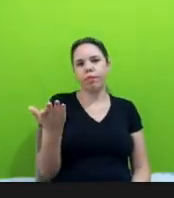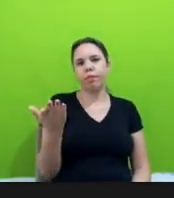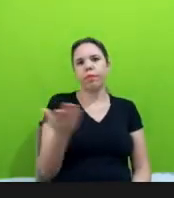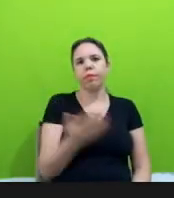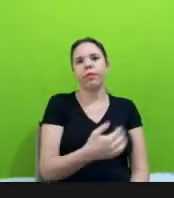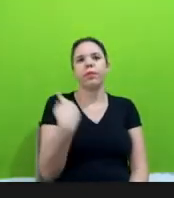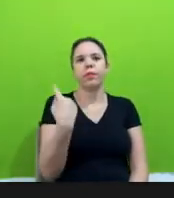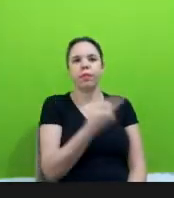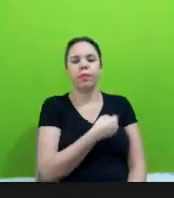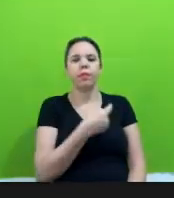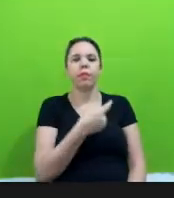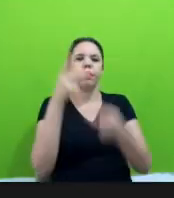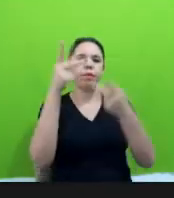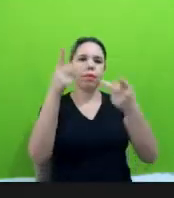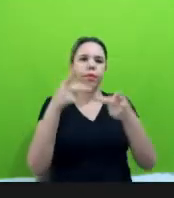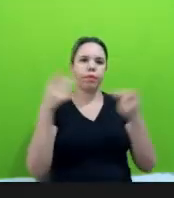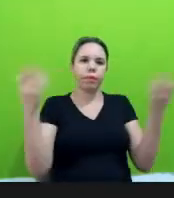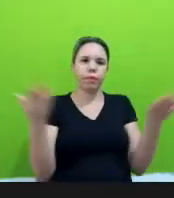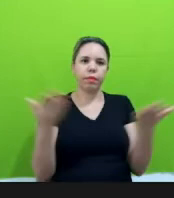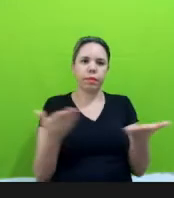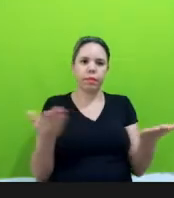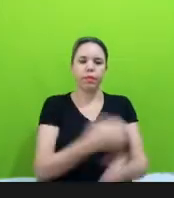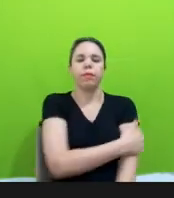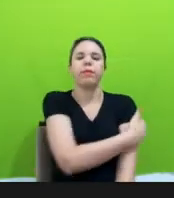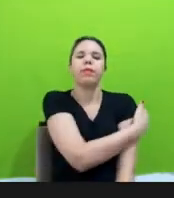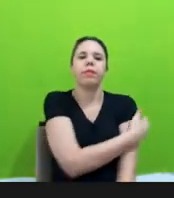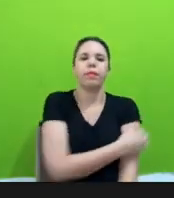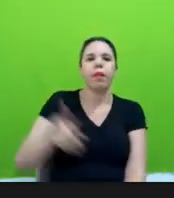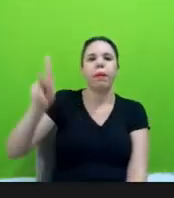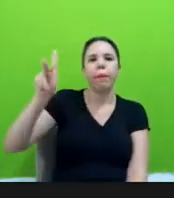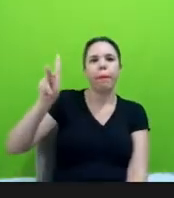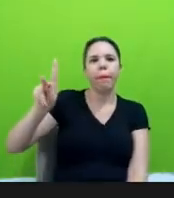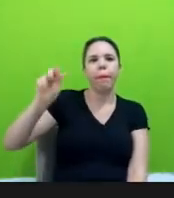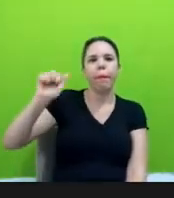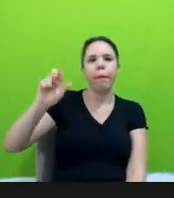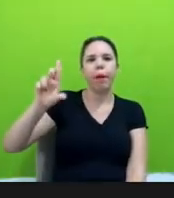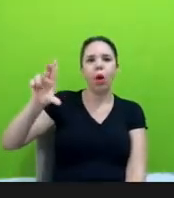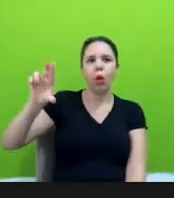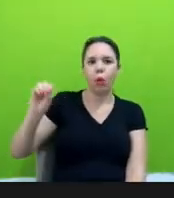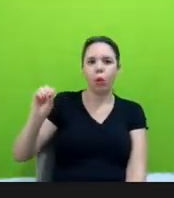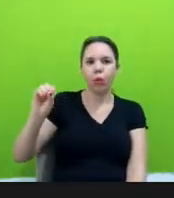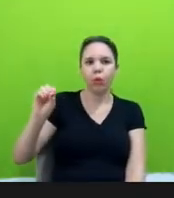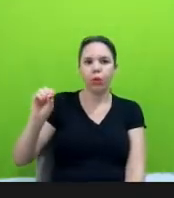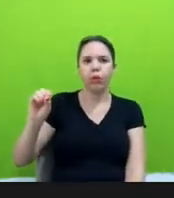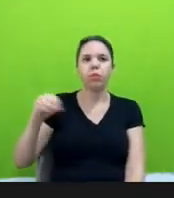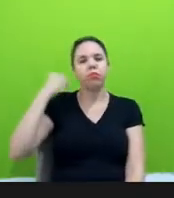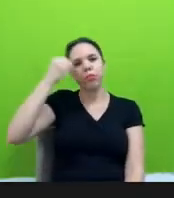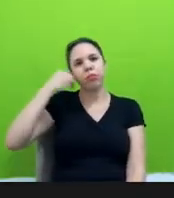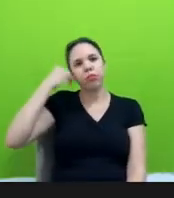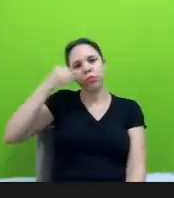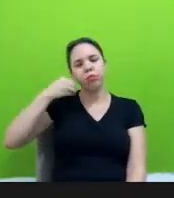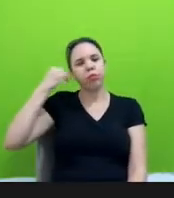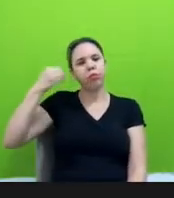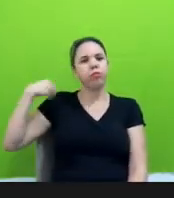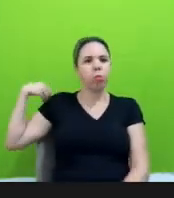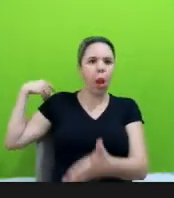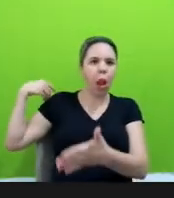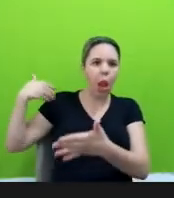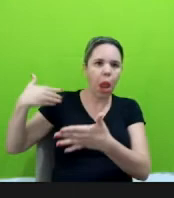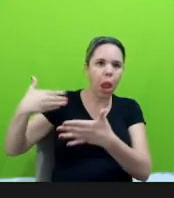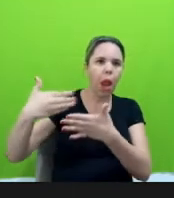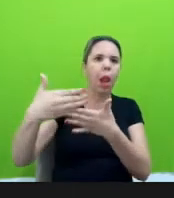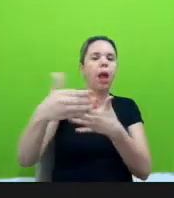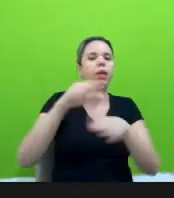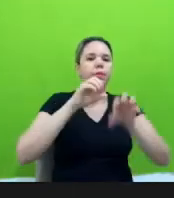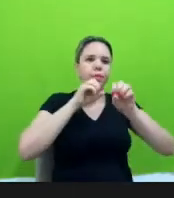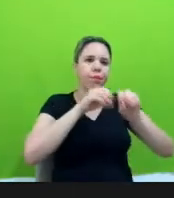outro convidado de hoje, né? Paulo Saldanha, que tem aí uma ampla cobertura nessa área de educação,